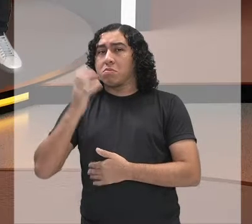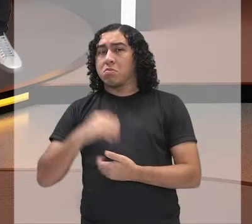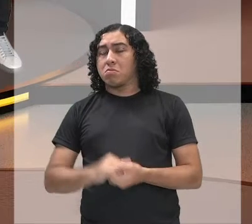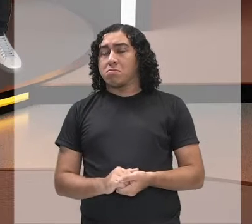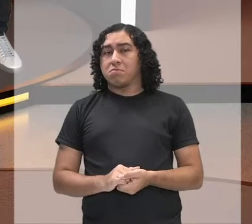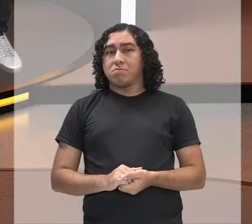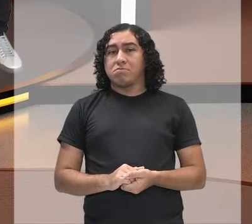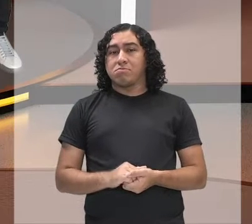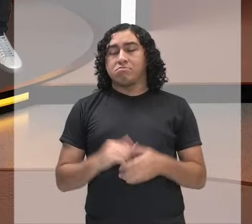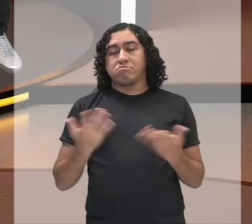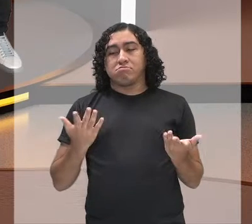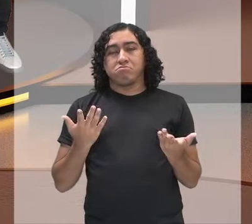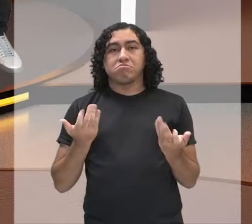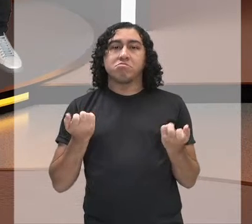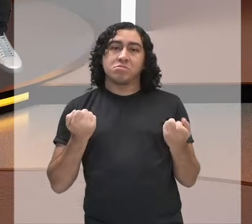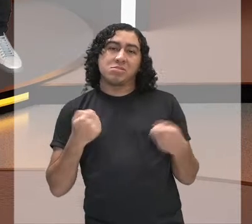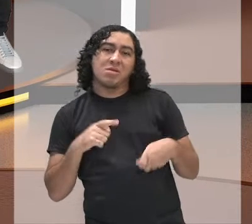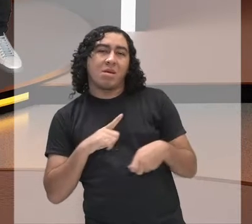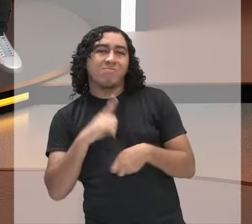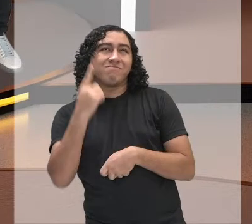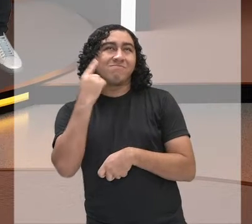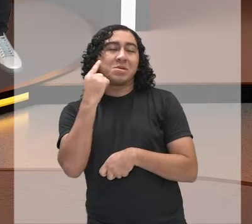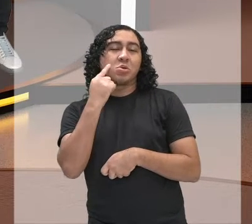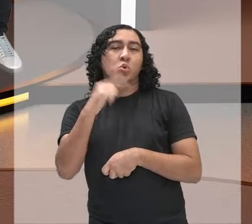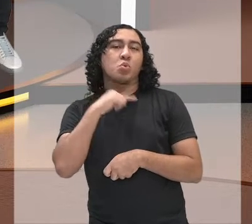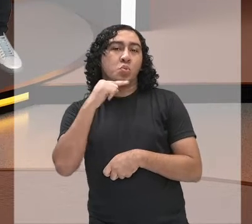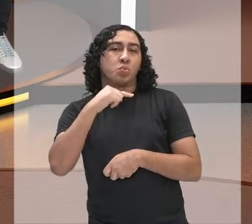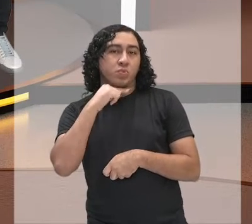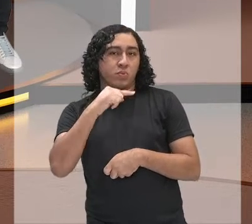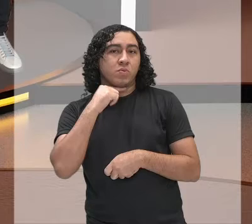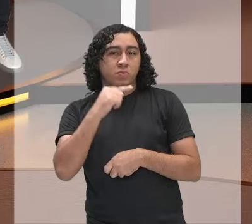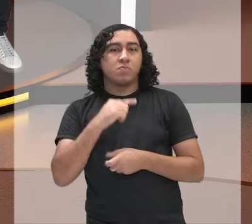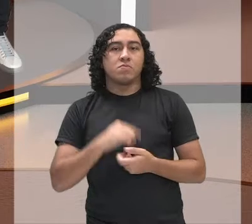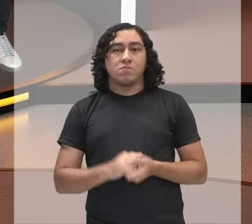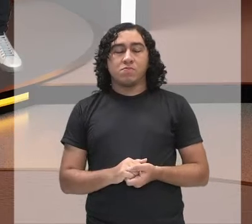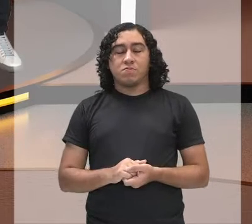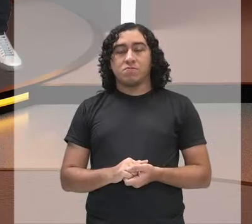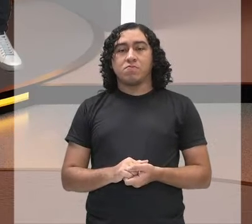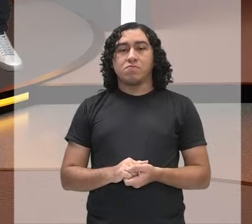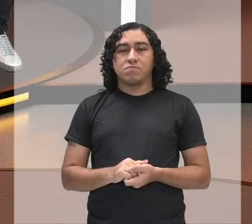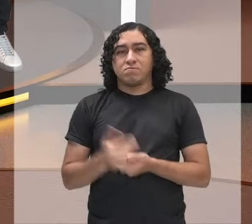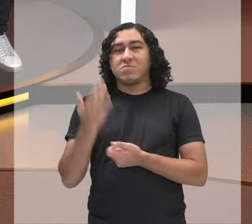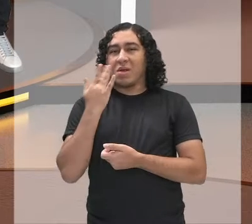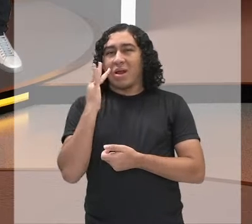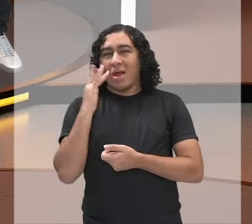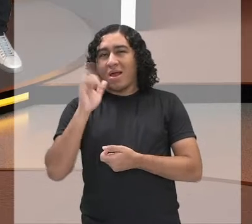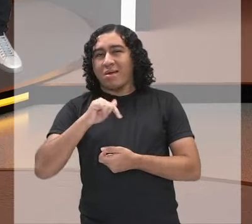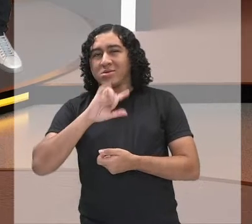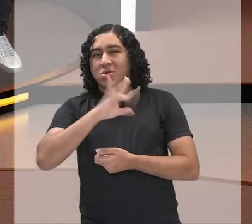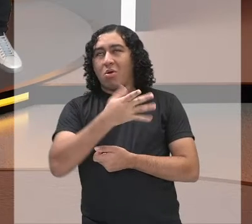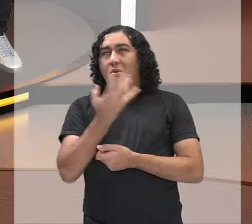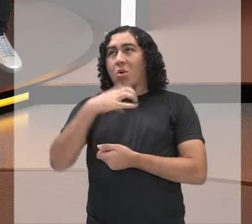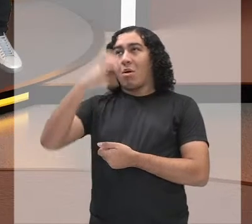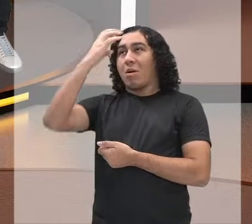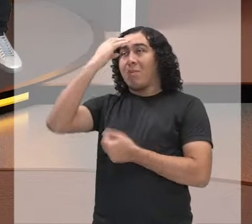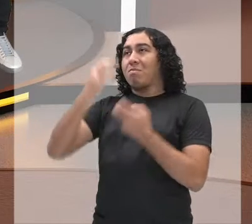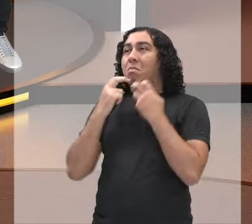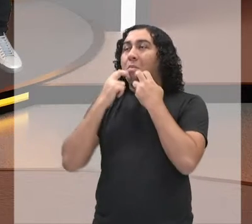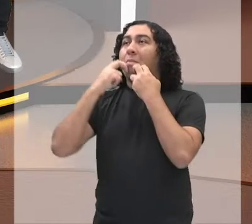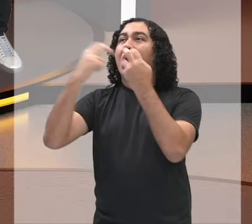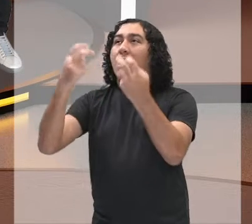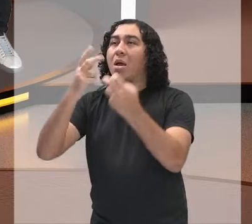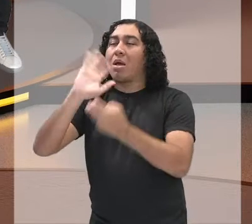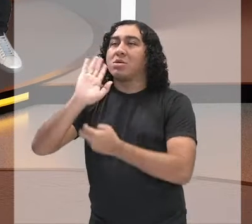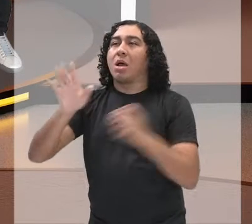A gente pode colocar aí uma interrogação, não é isso? Será que foi só realmente o grito da independência